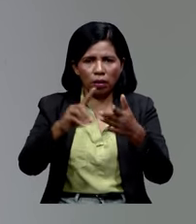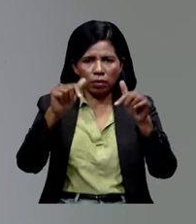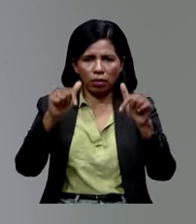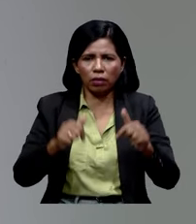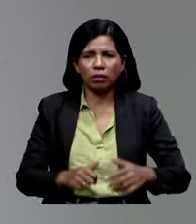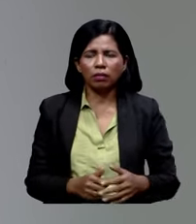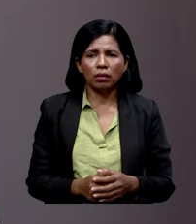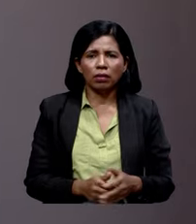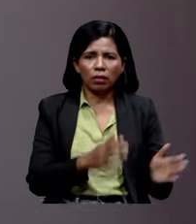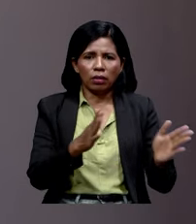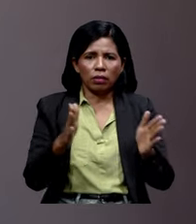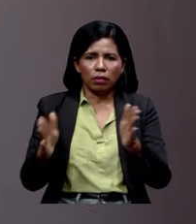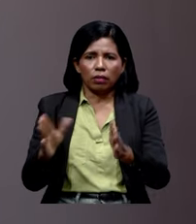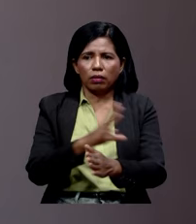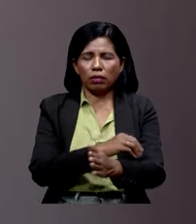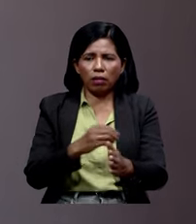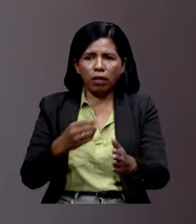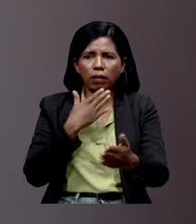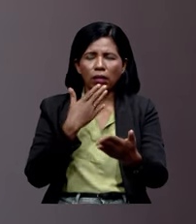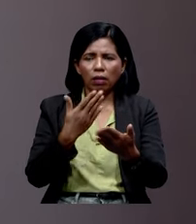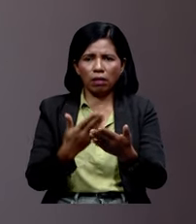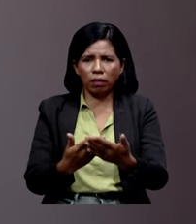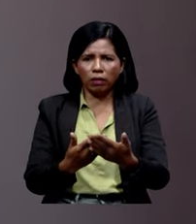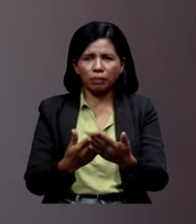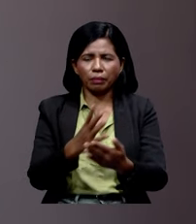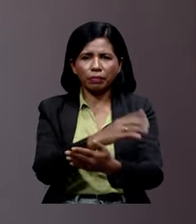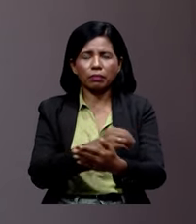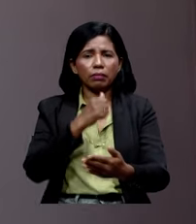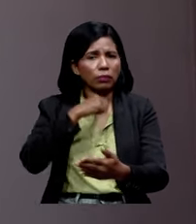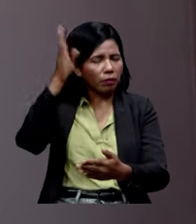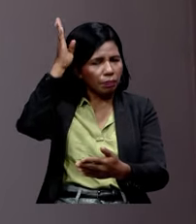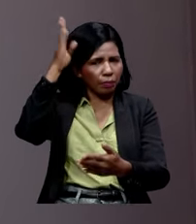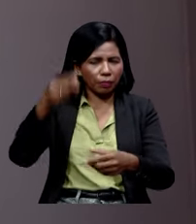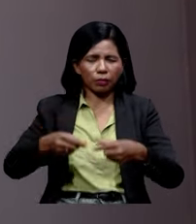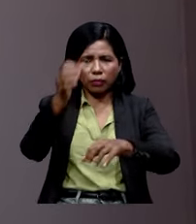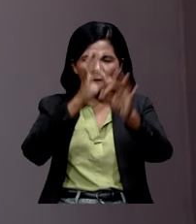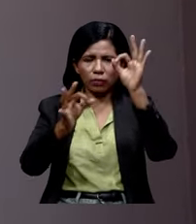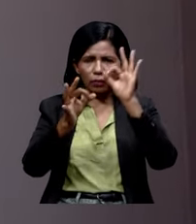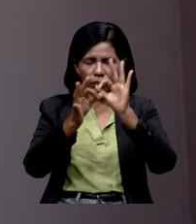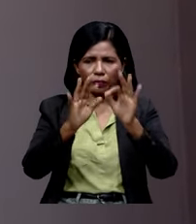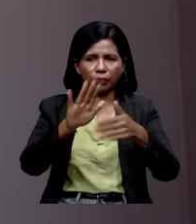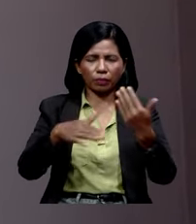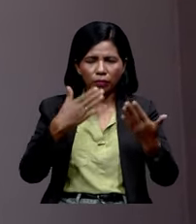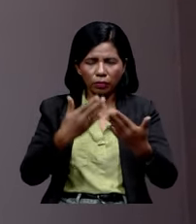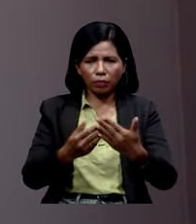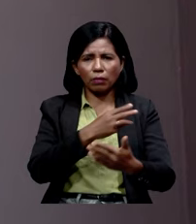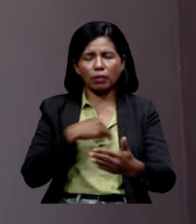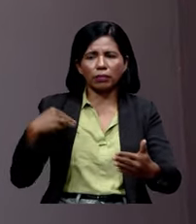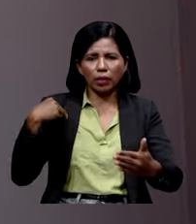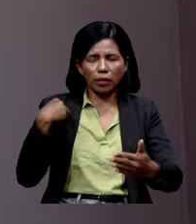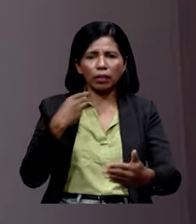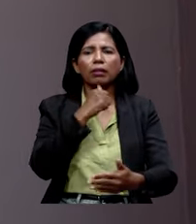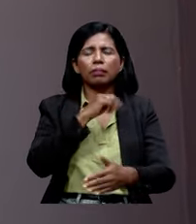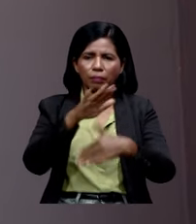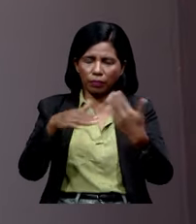larang. Preparação nene apoio set, conferência episcopal timorense, fo confiança ba religioso, no religiosa será o